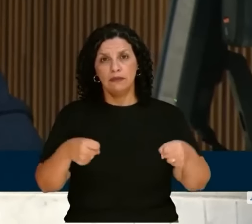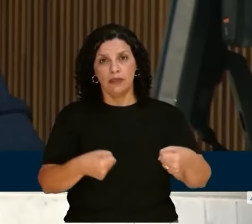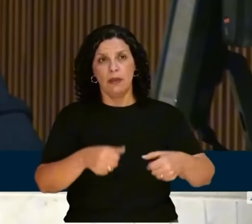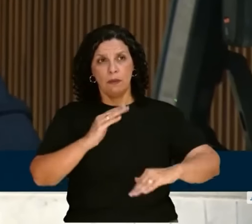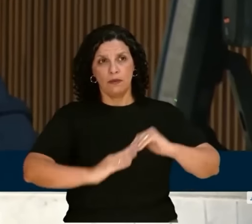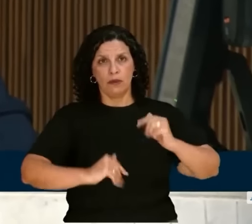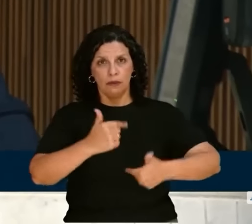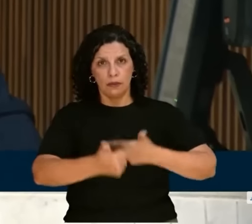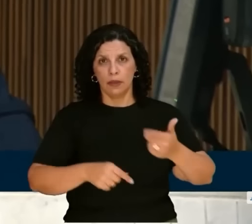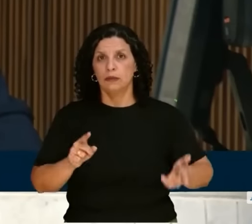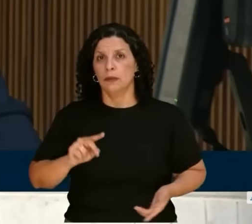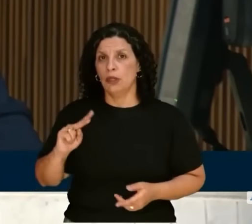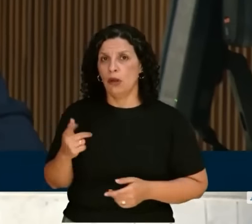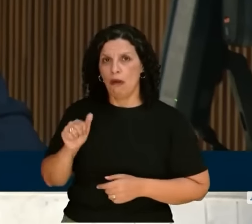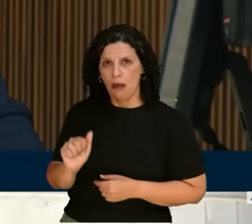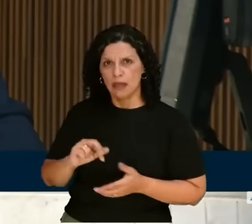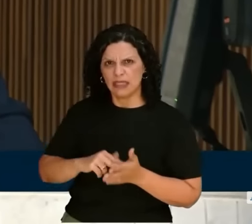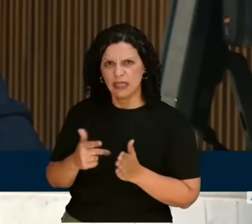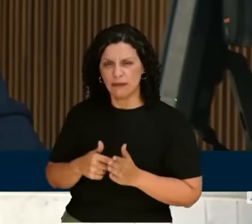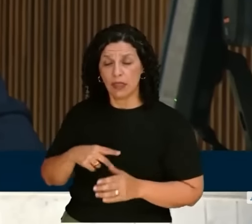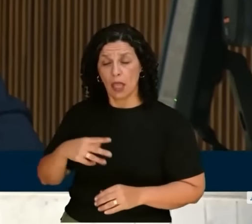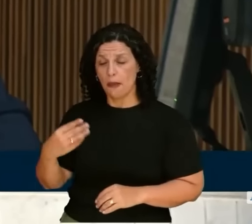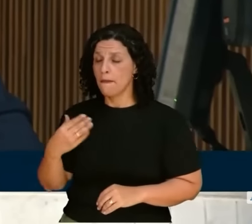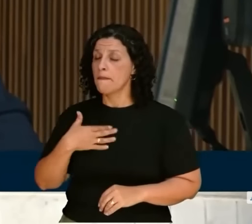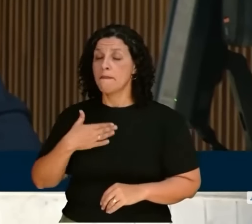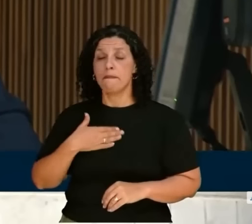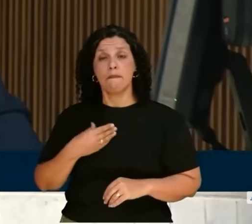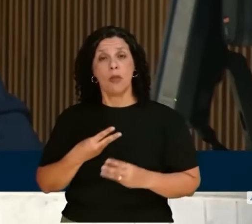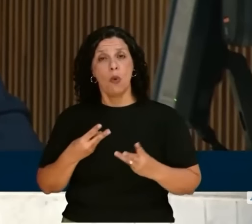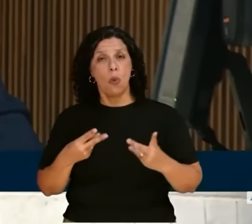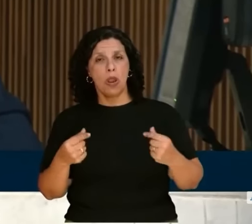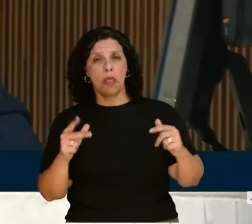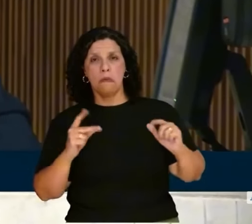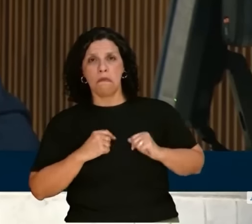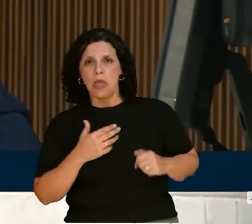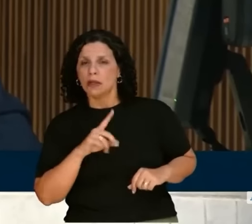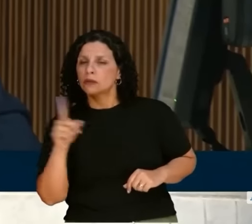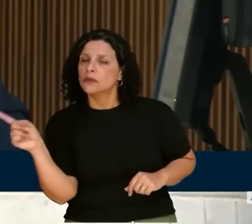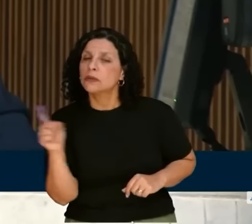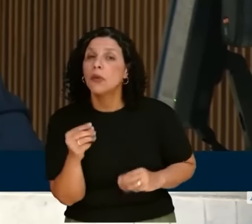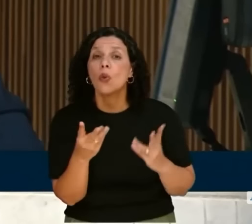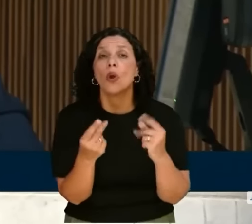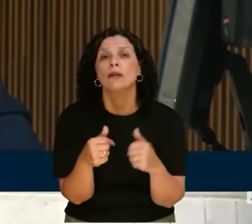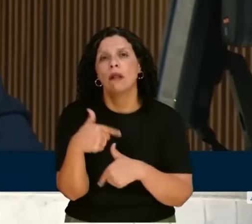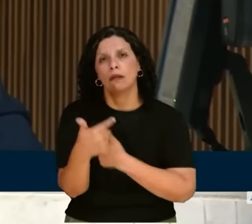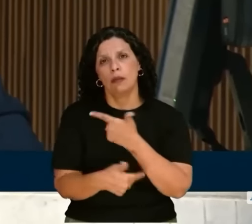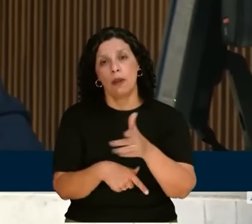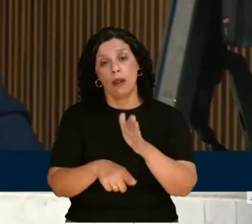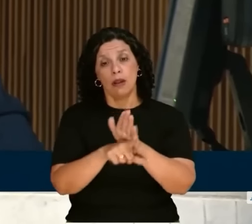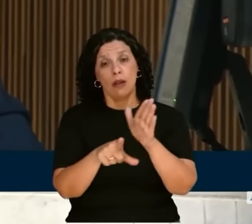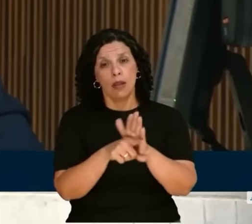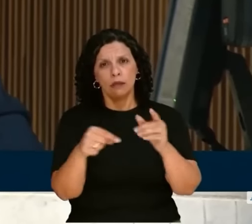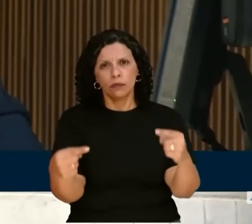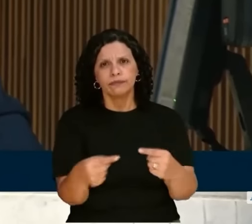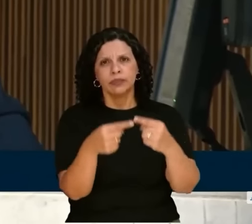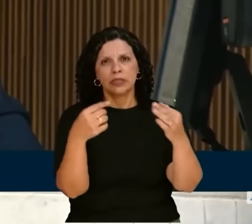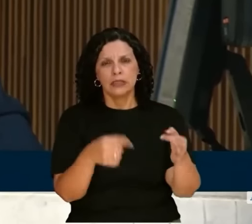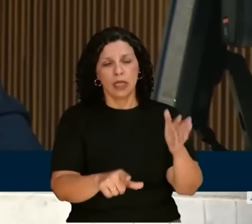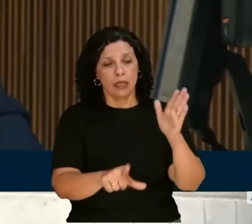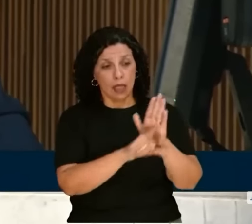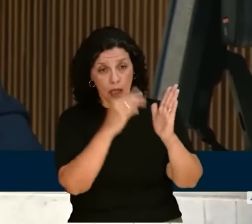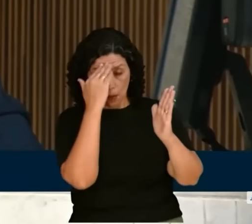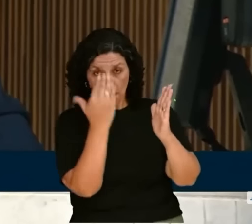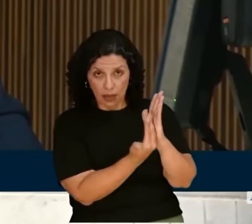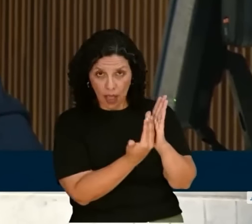hora atividade não se trata de privilégio, é um direito, é uma condição mínima de trabalho. Lei se cumpre, acórdão se